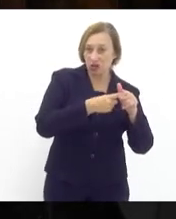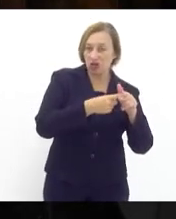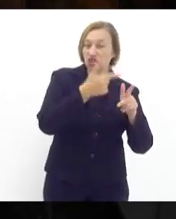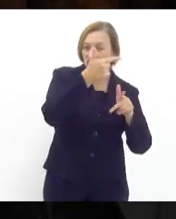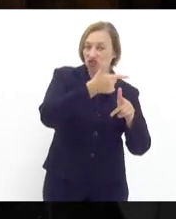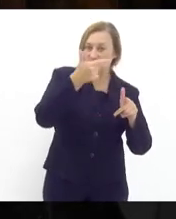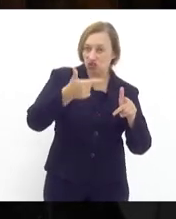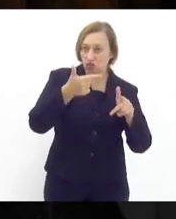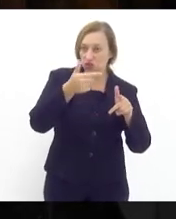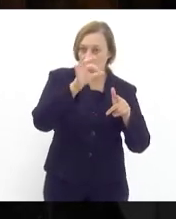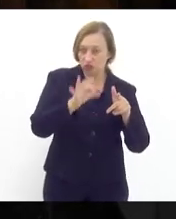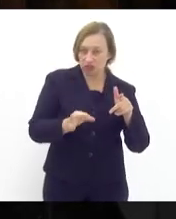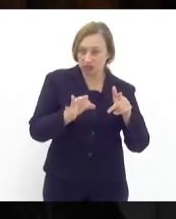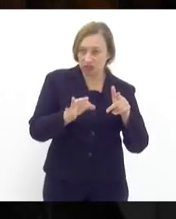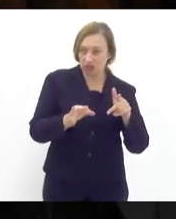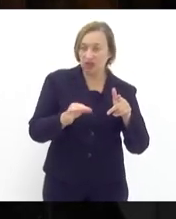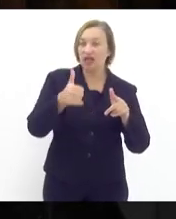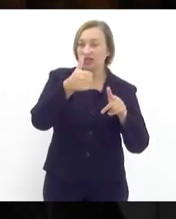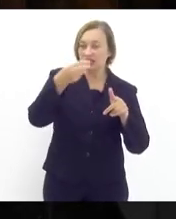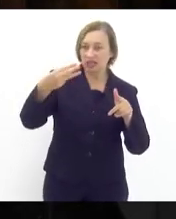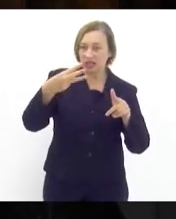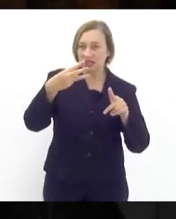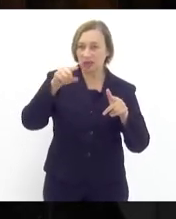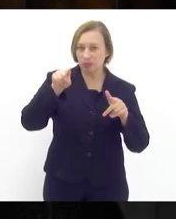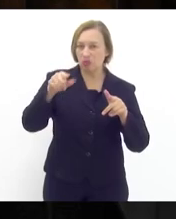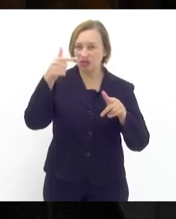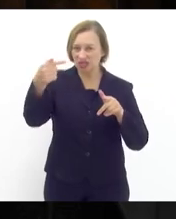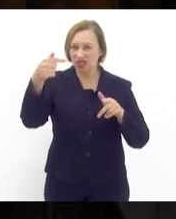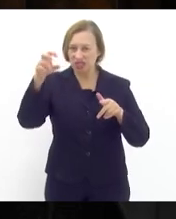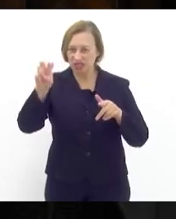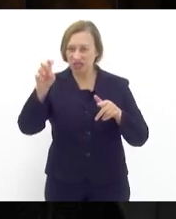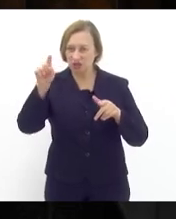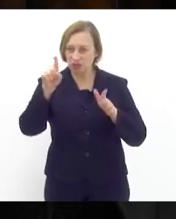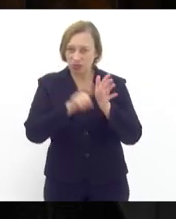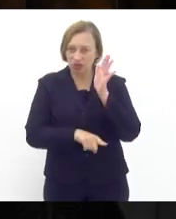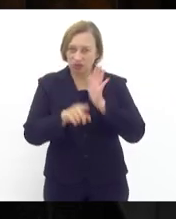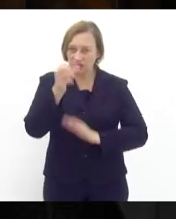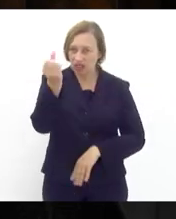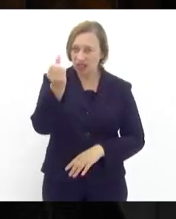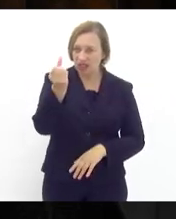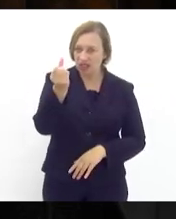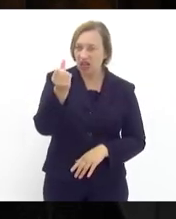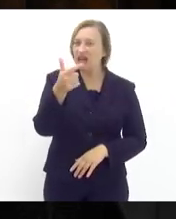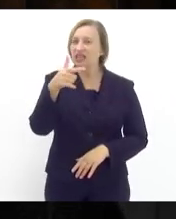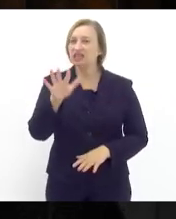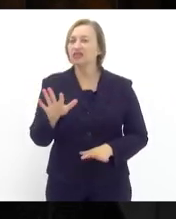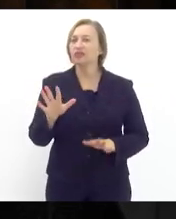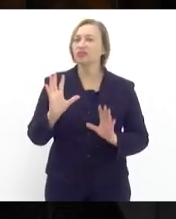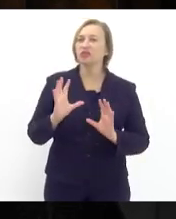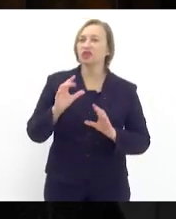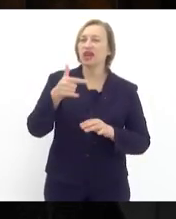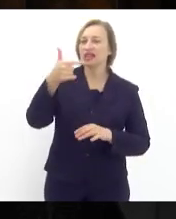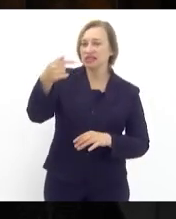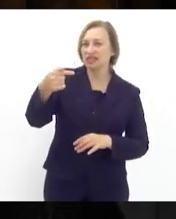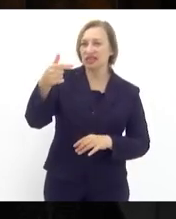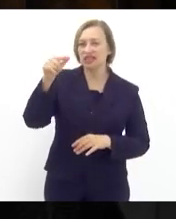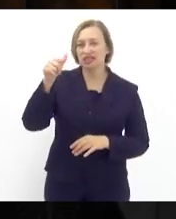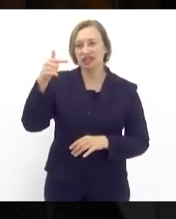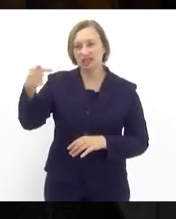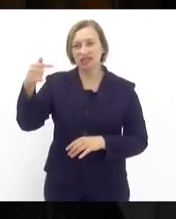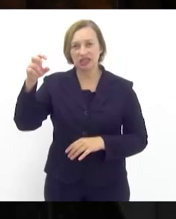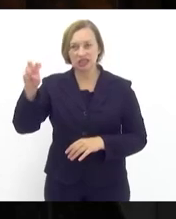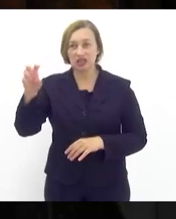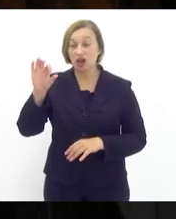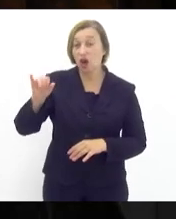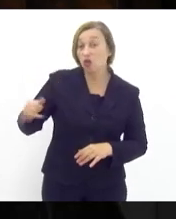percentuais 13.75 - 6 dá 7,75 é o juro